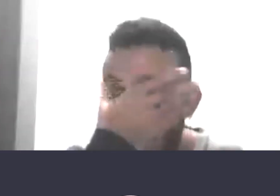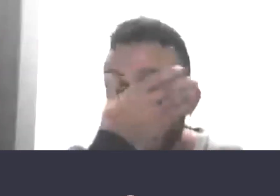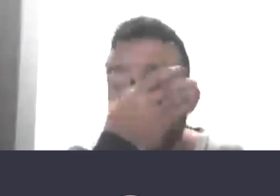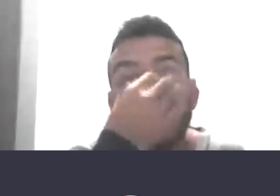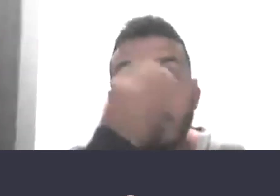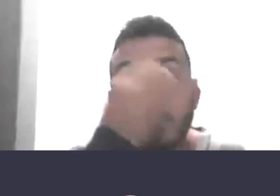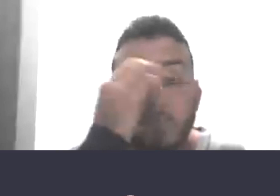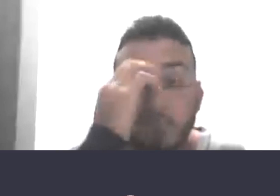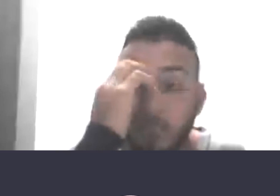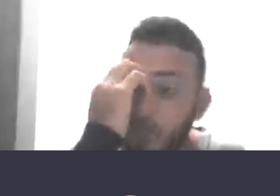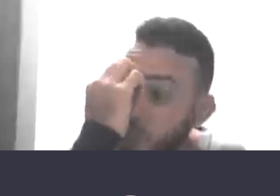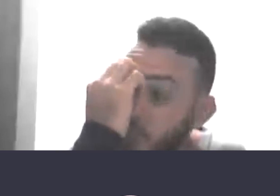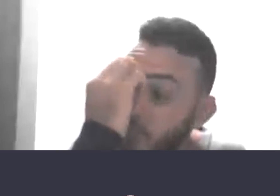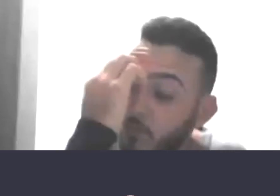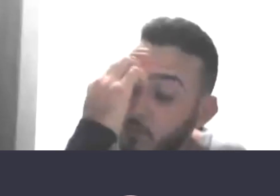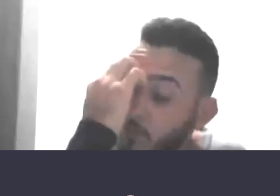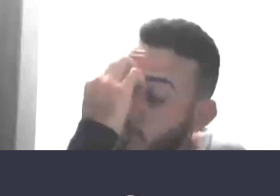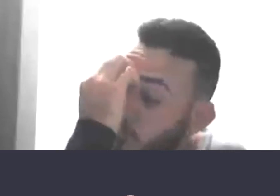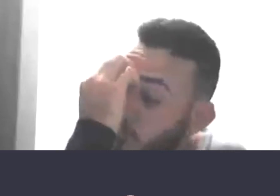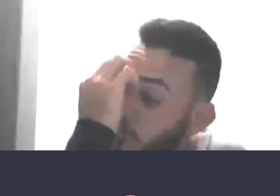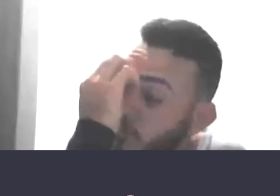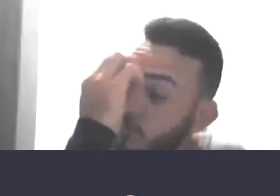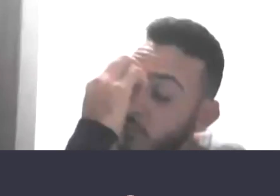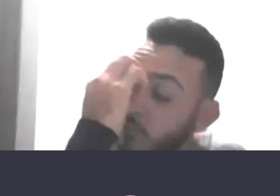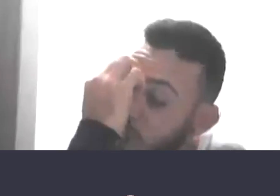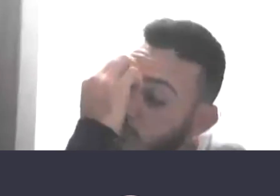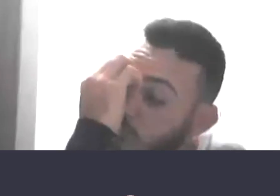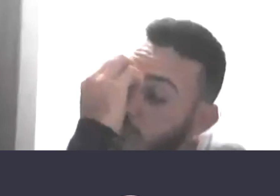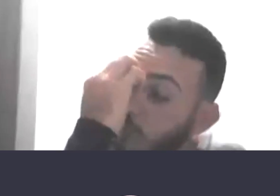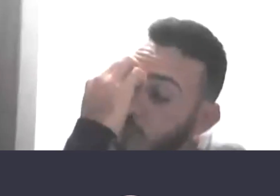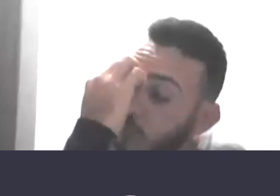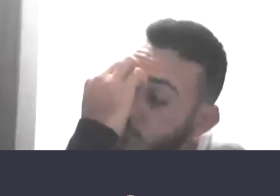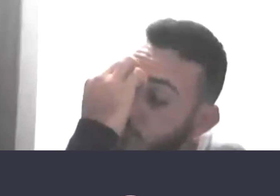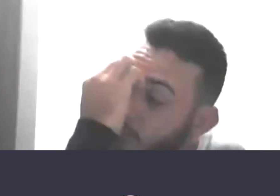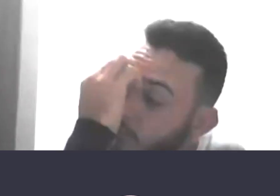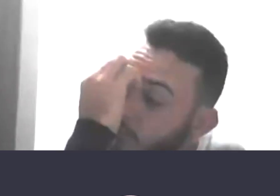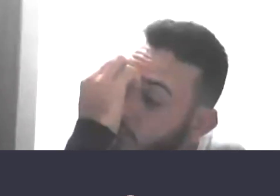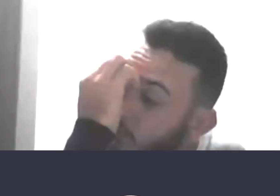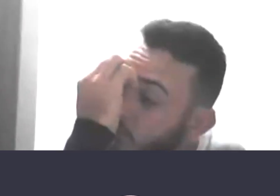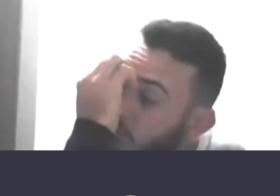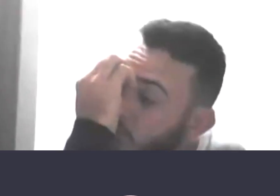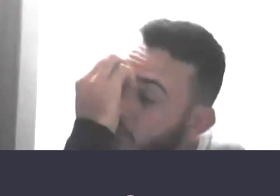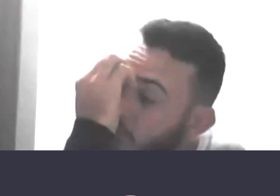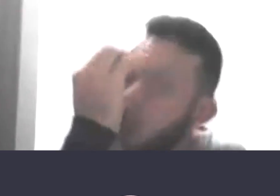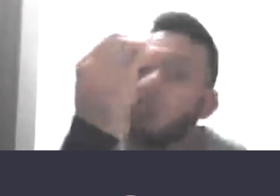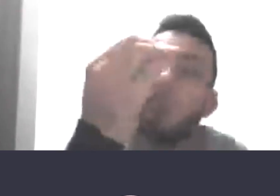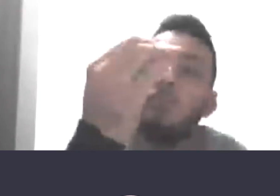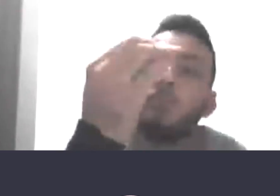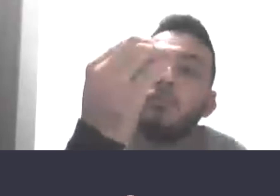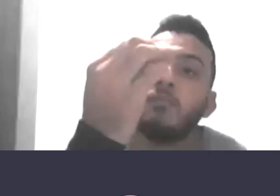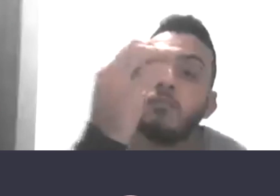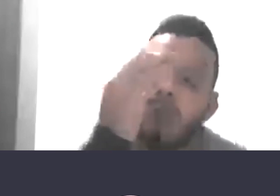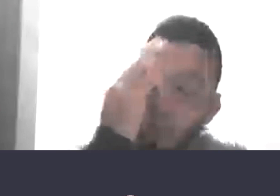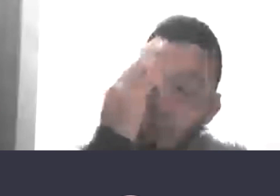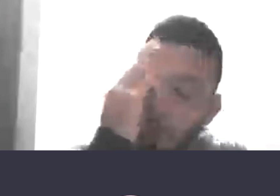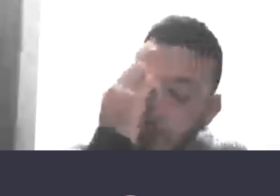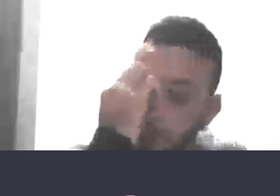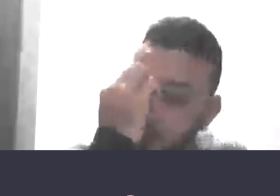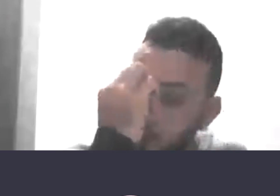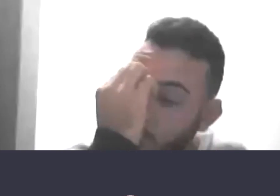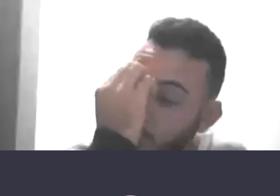não tem muitas instruções e tal. Então é importante essa questão de você levar a informação em si, né? Não